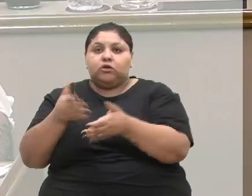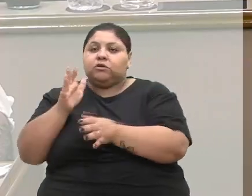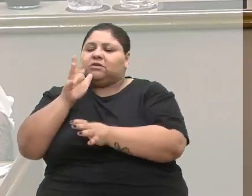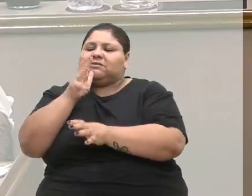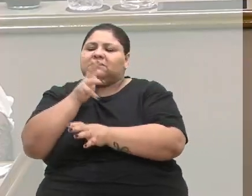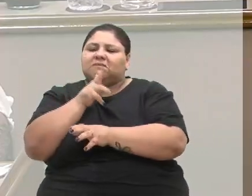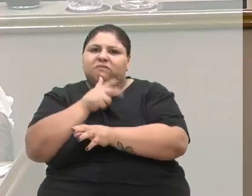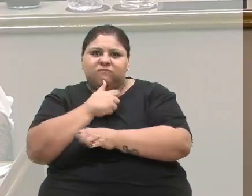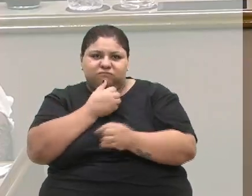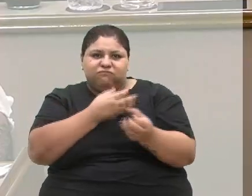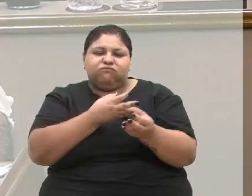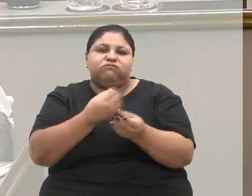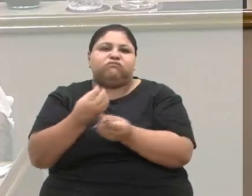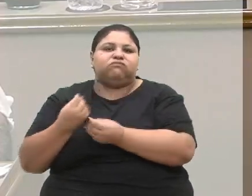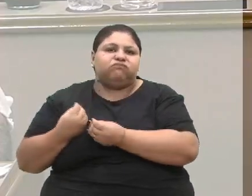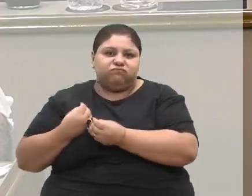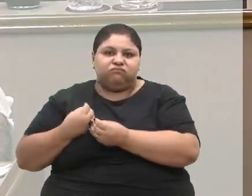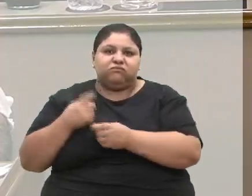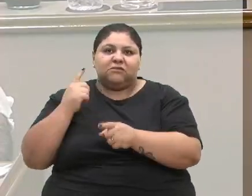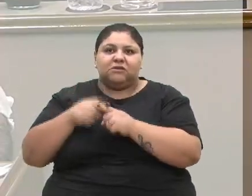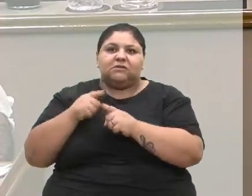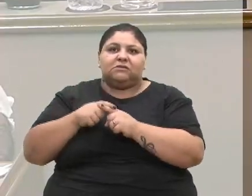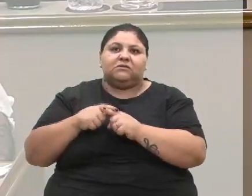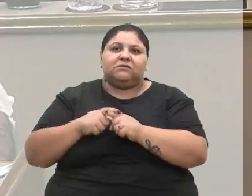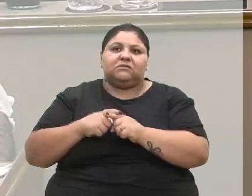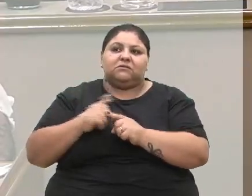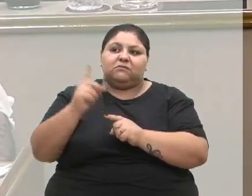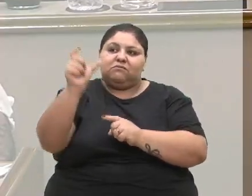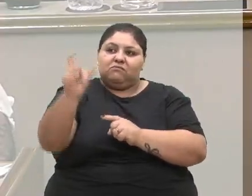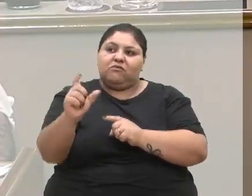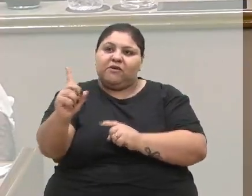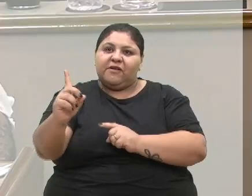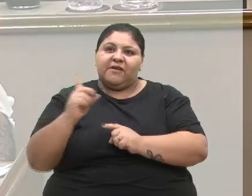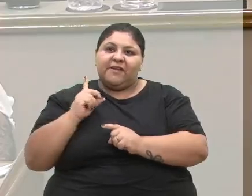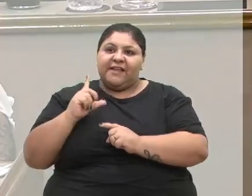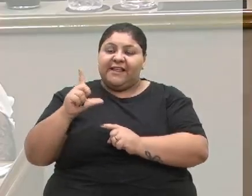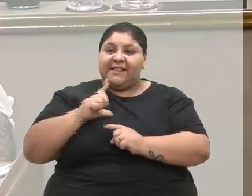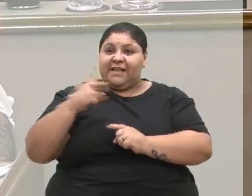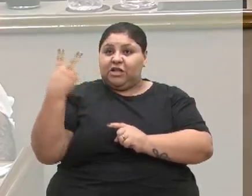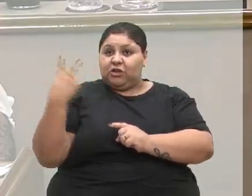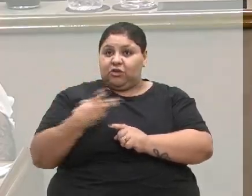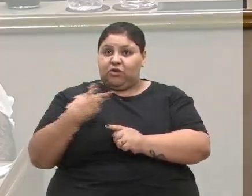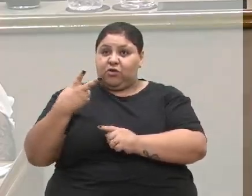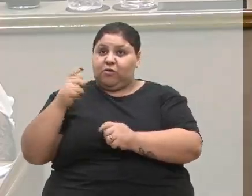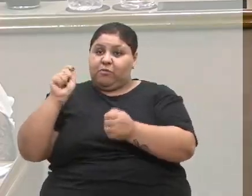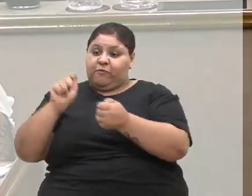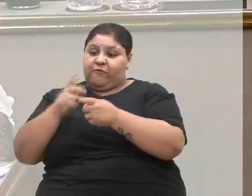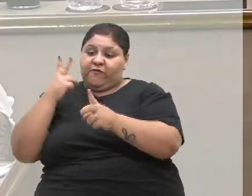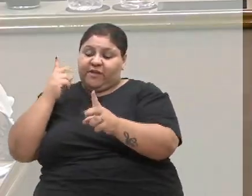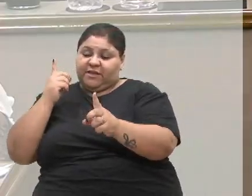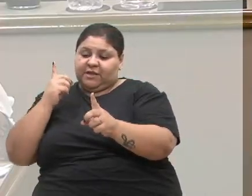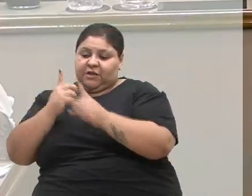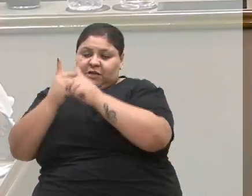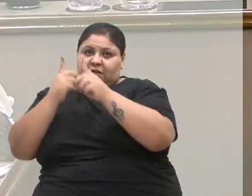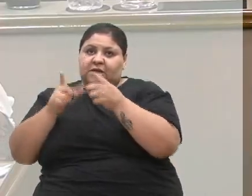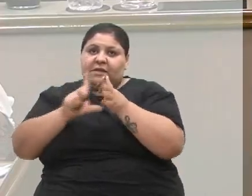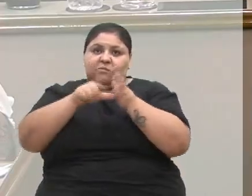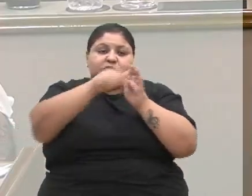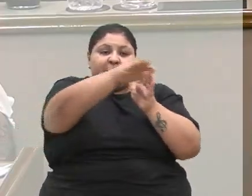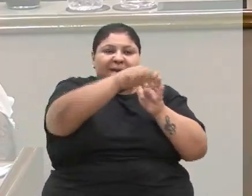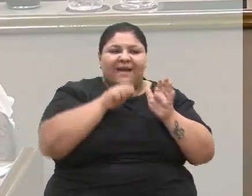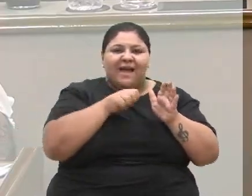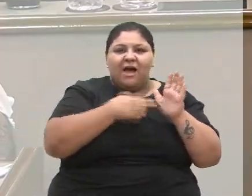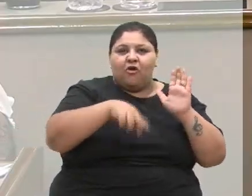muito, porque o paciente fisicamente tem que ir 2 vezes, uma para fazer o exame e a outra para buscar o resultado.